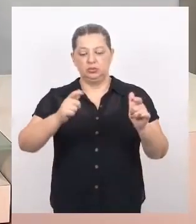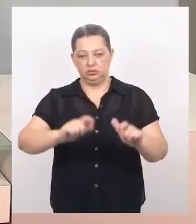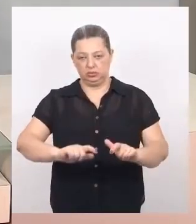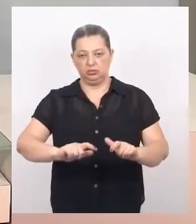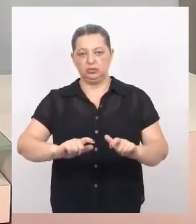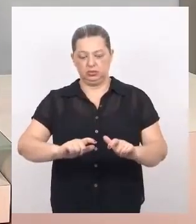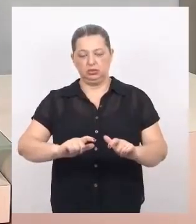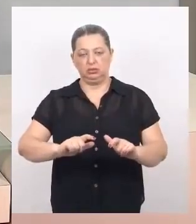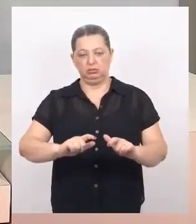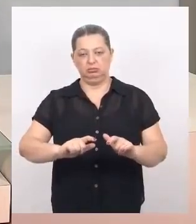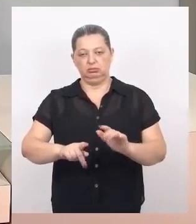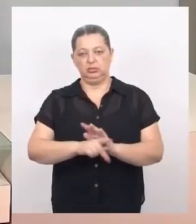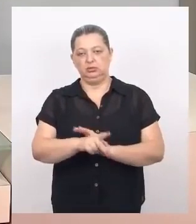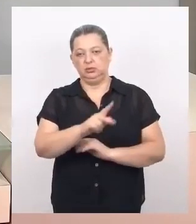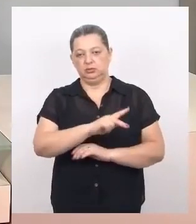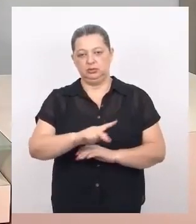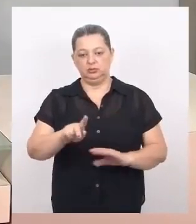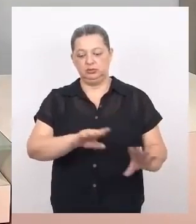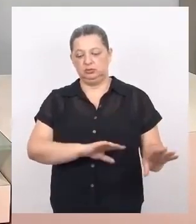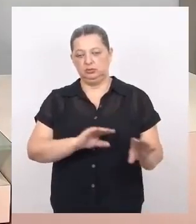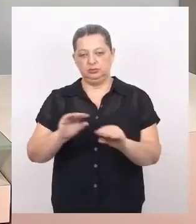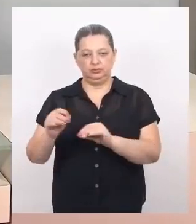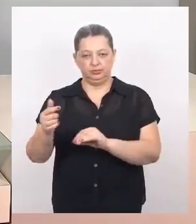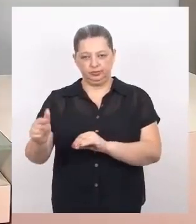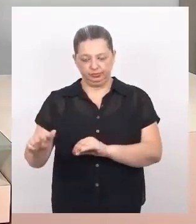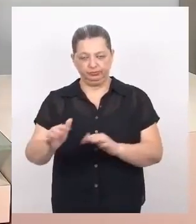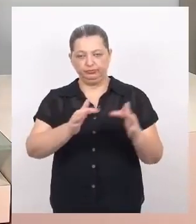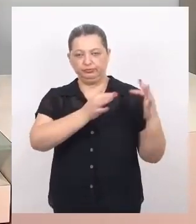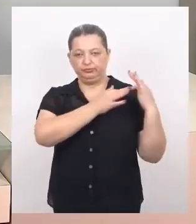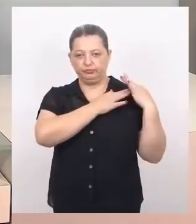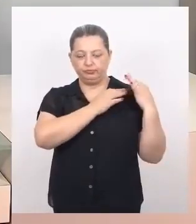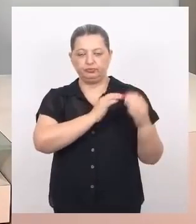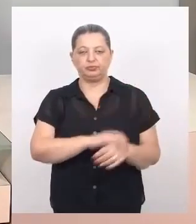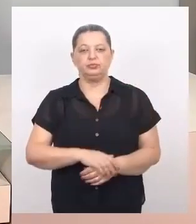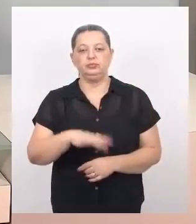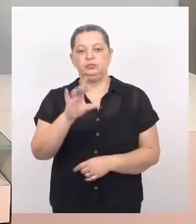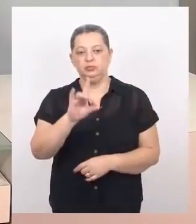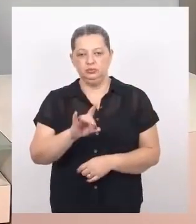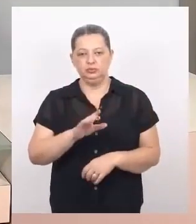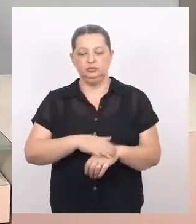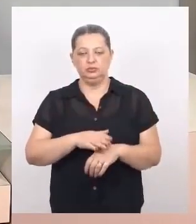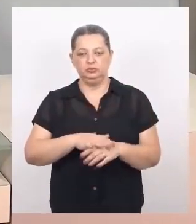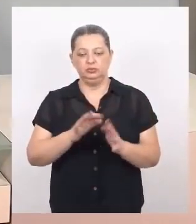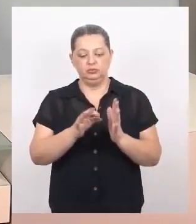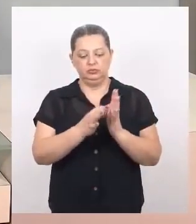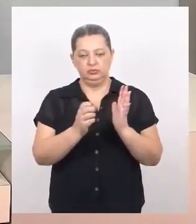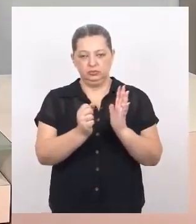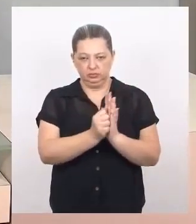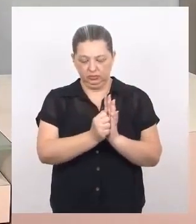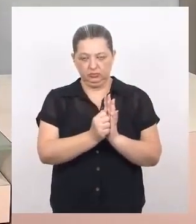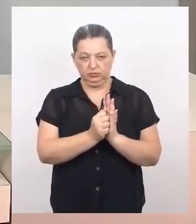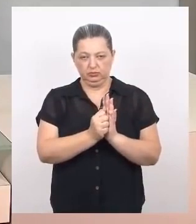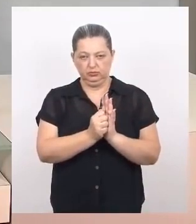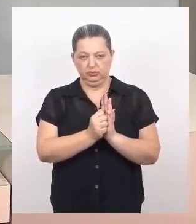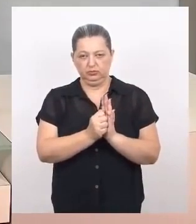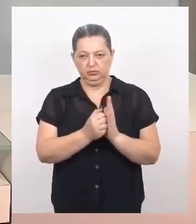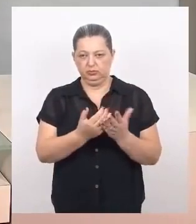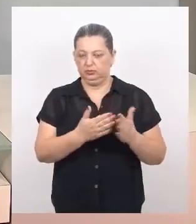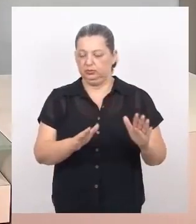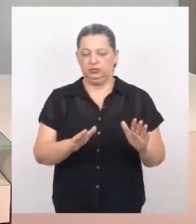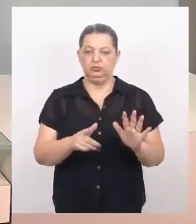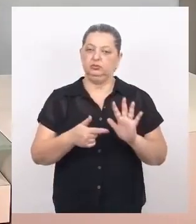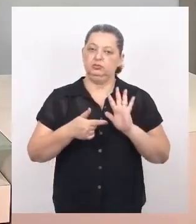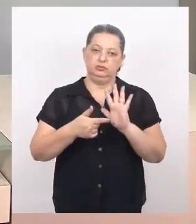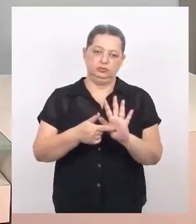docente que vai estar sendo designado para outra função. Então, o diretor faz esse cadastramento ali da cessação e ele já não aparece